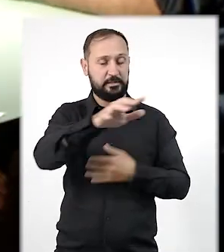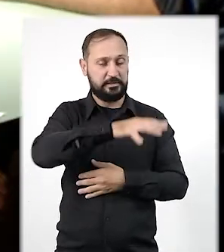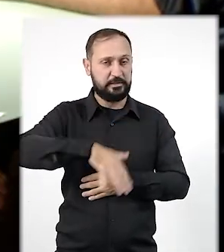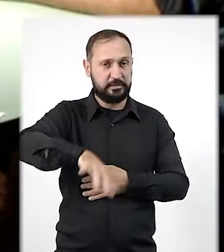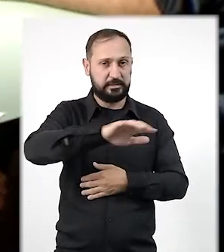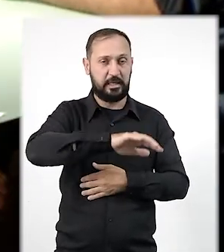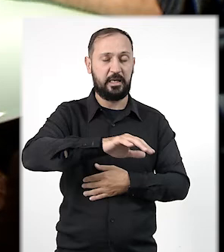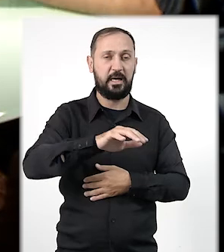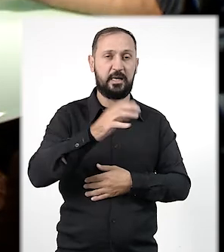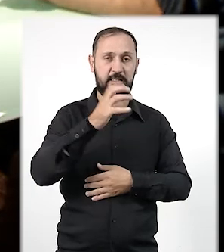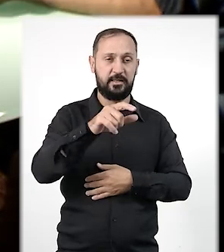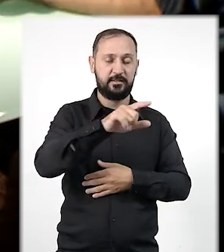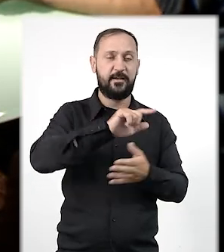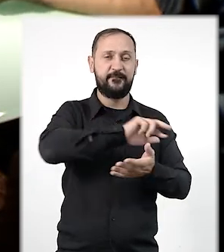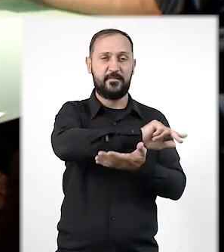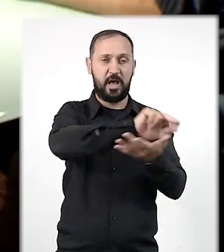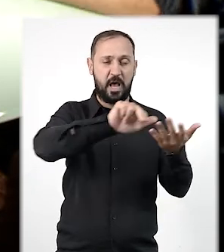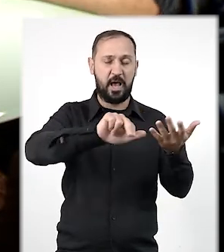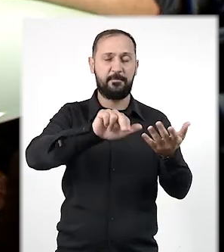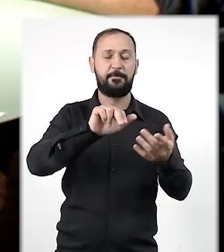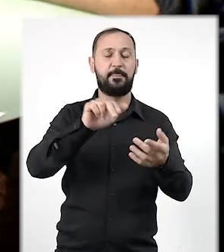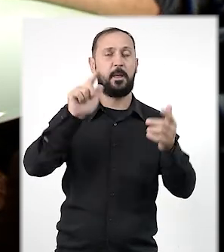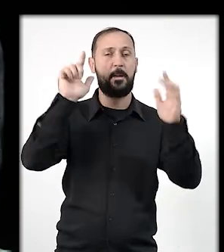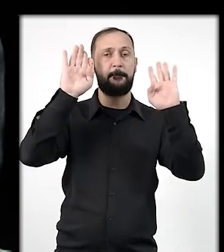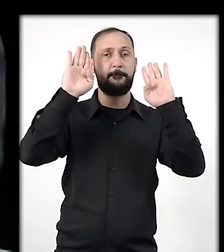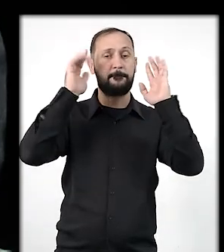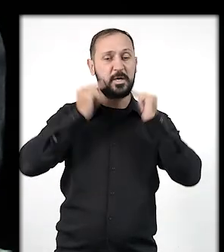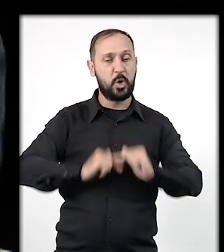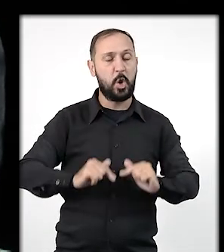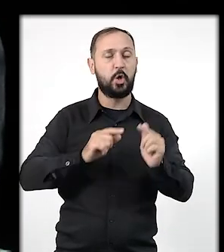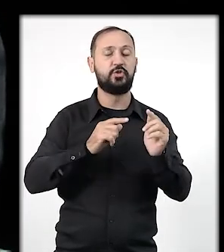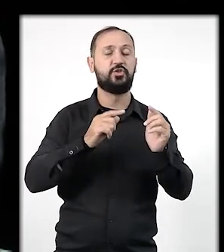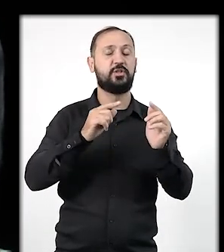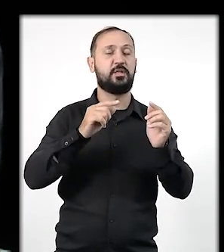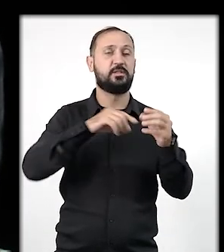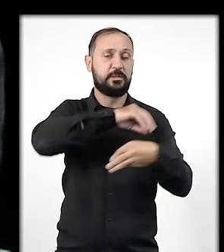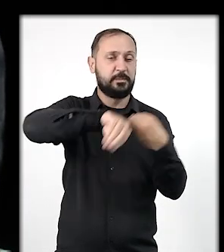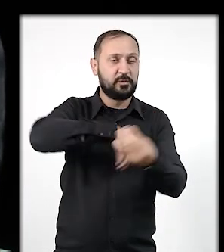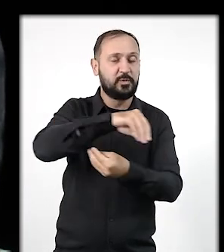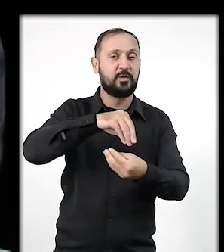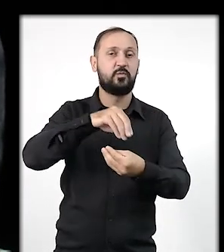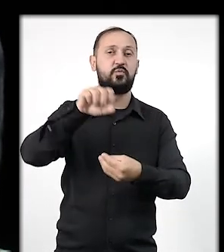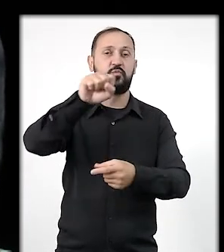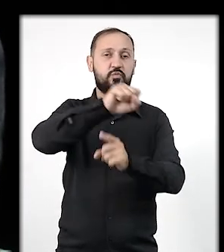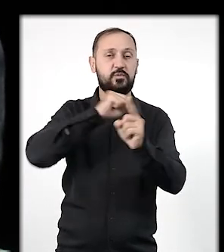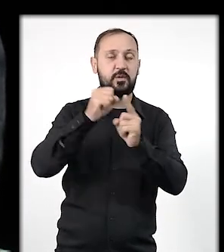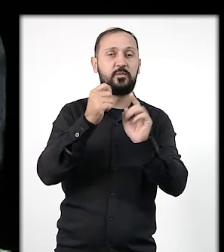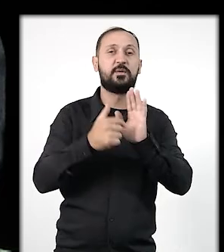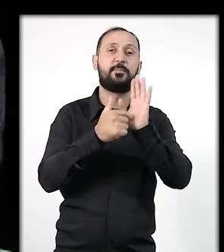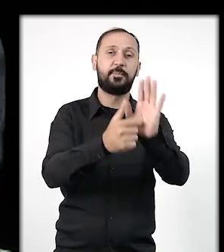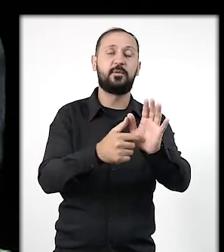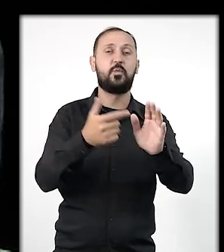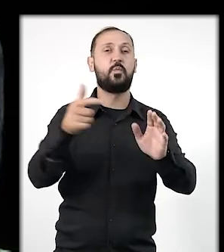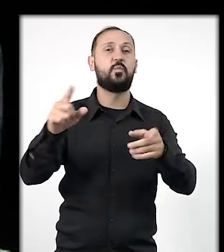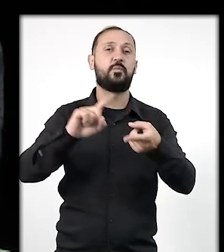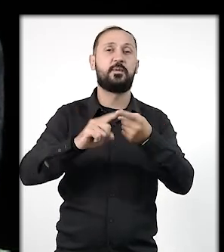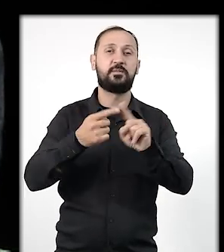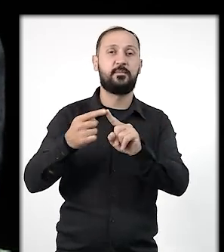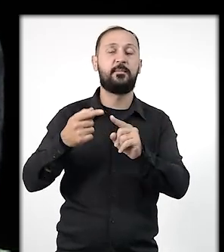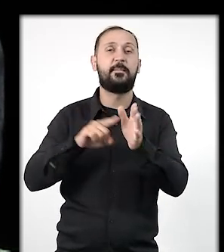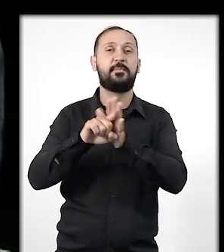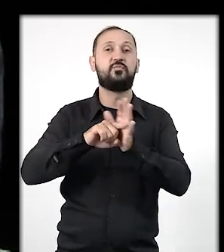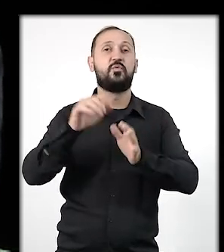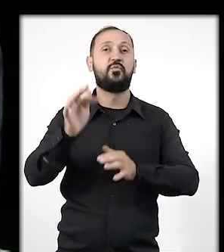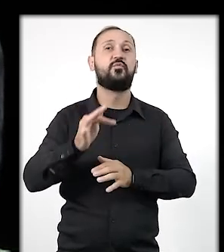da correlação de variáveis biológicas com sociais, quando a gente termina a pesquisa e apresenta uma nova ferramenta para